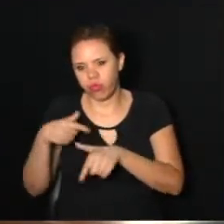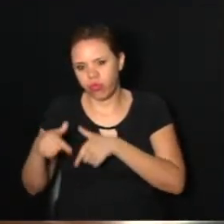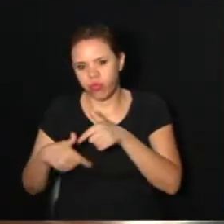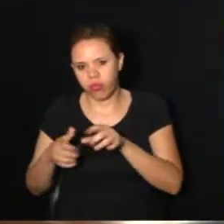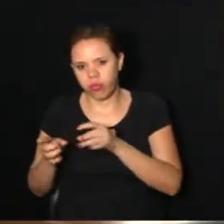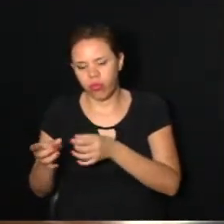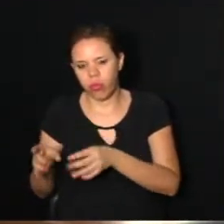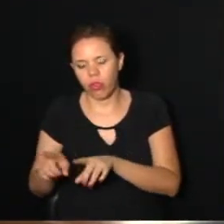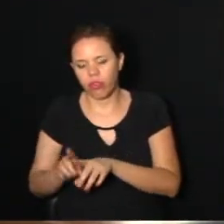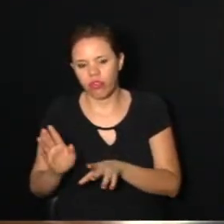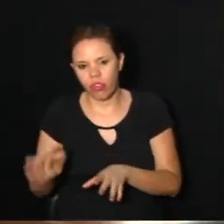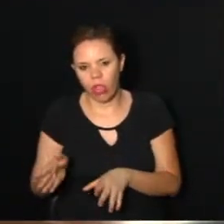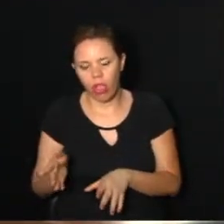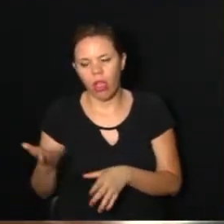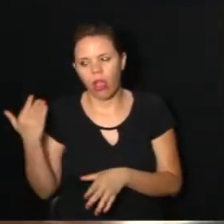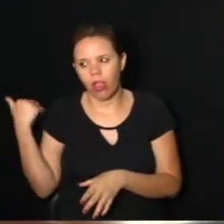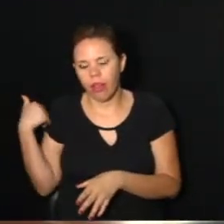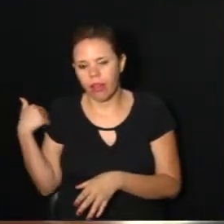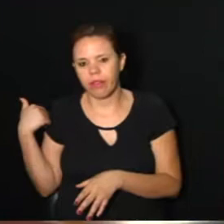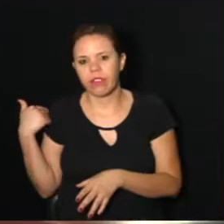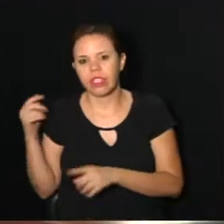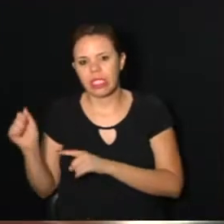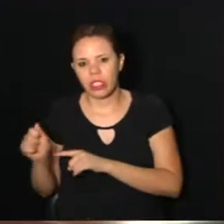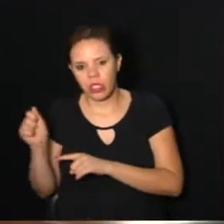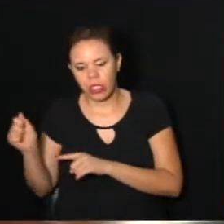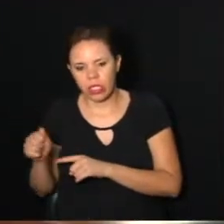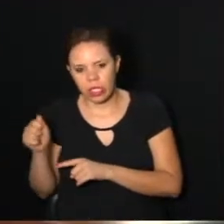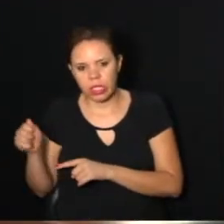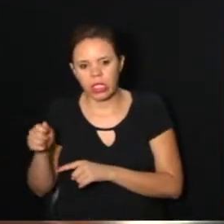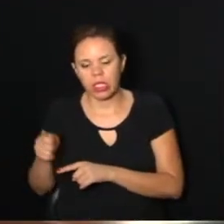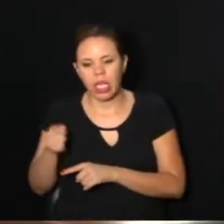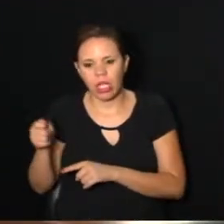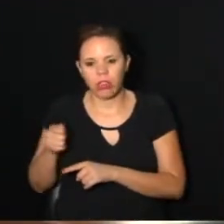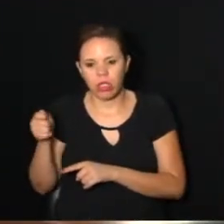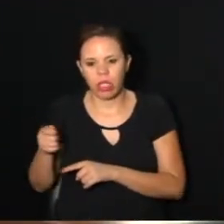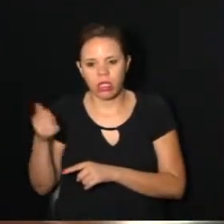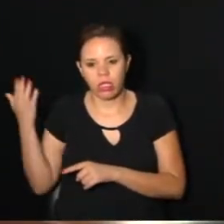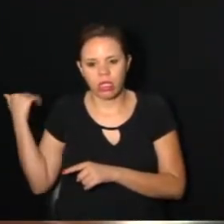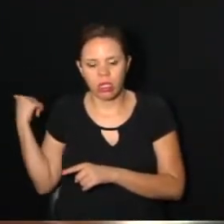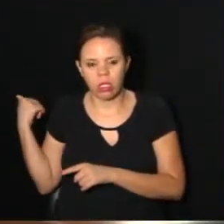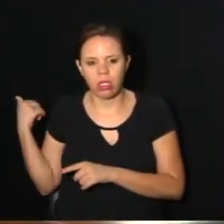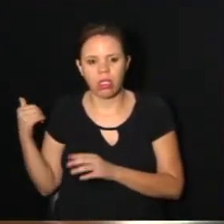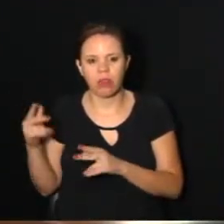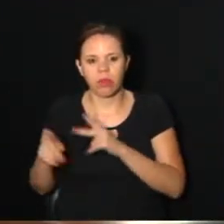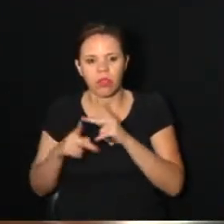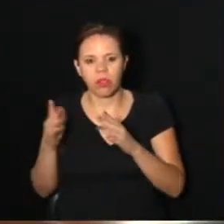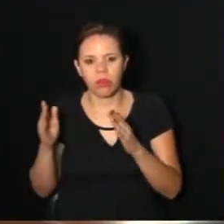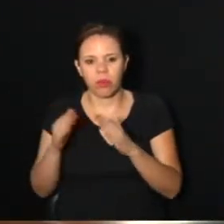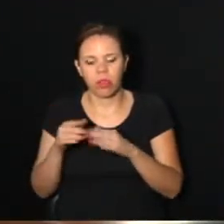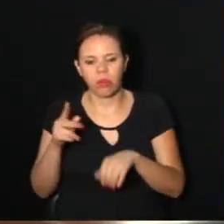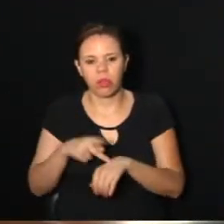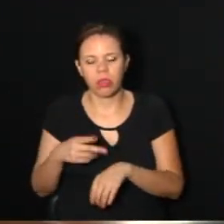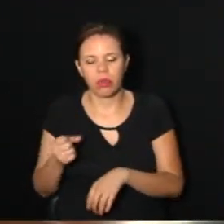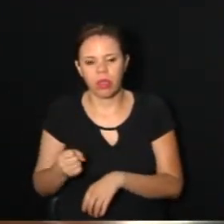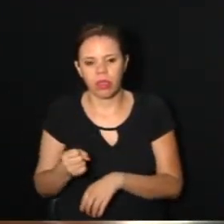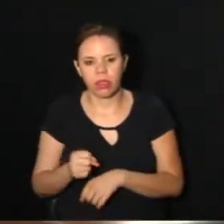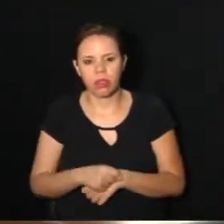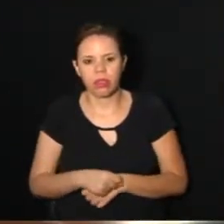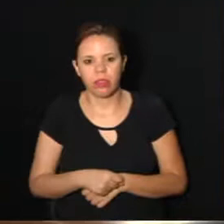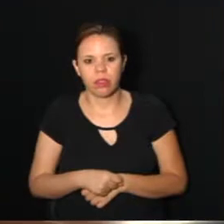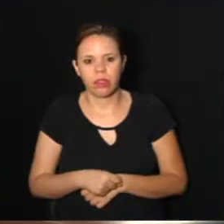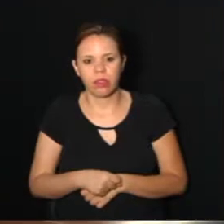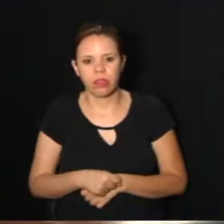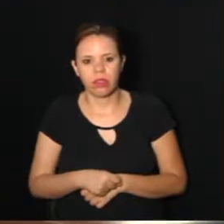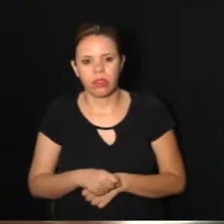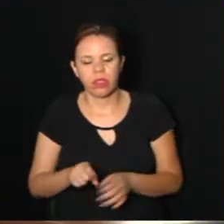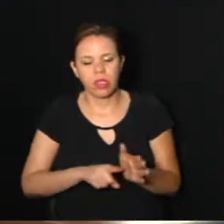em discussão lá na Associação dos Proprietários Rurais e Moradores de Pedra Branca a situação de